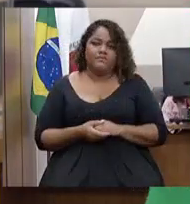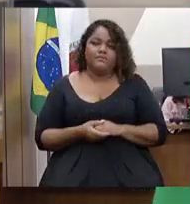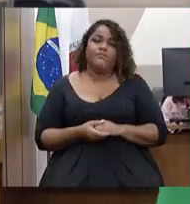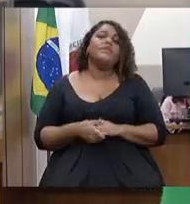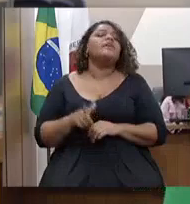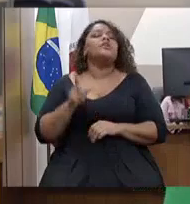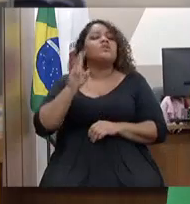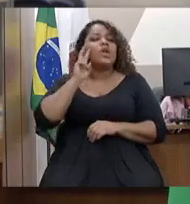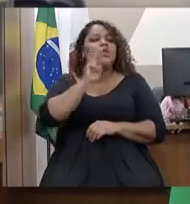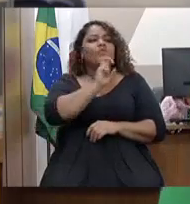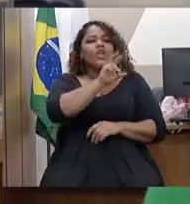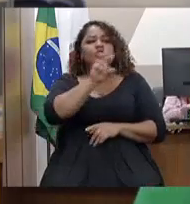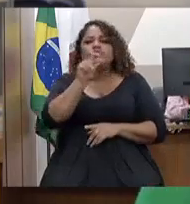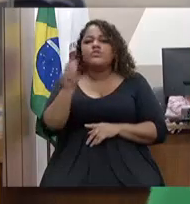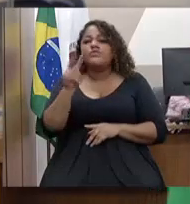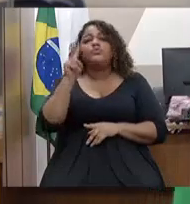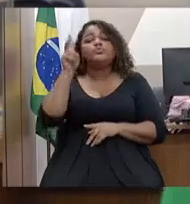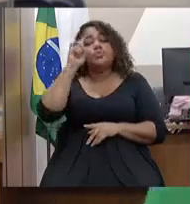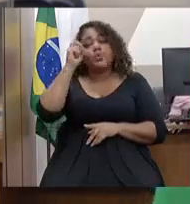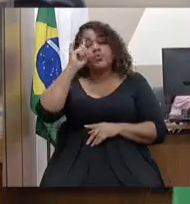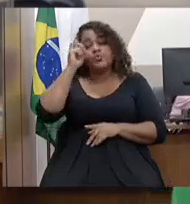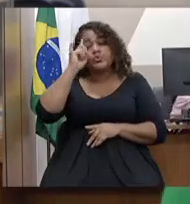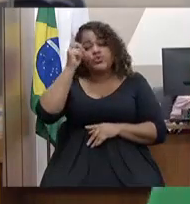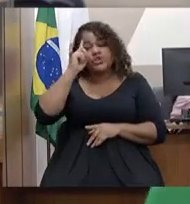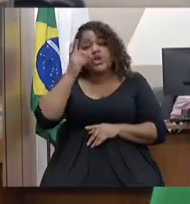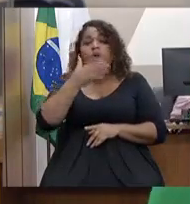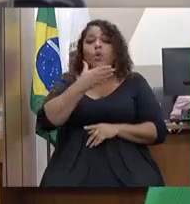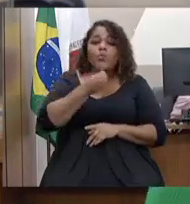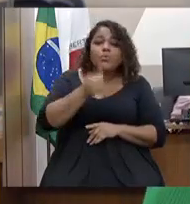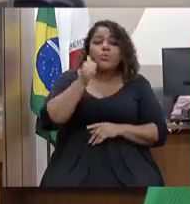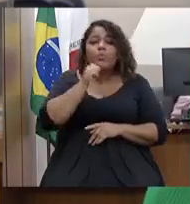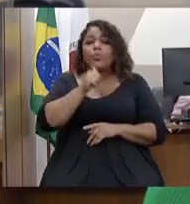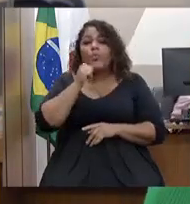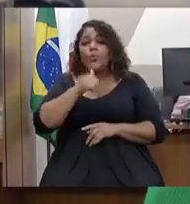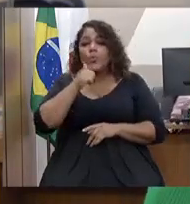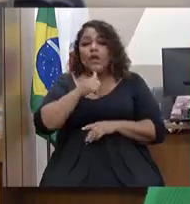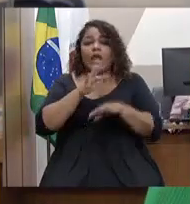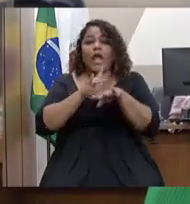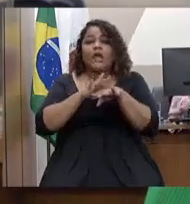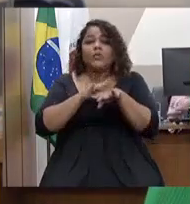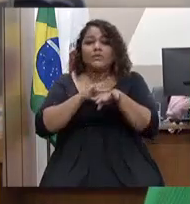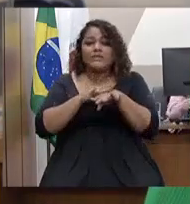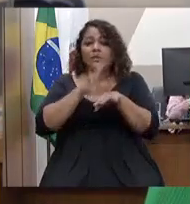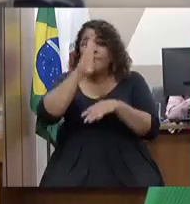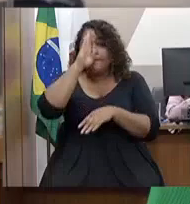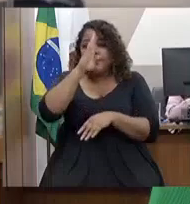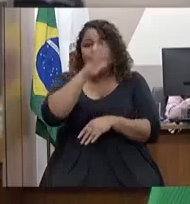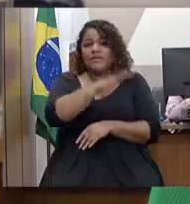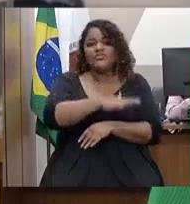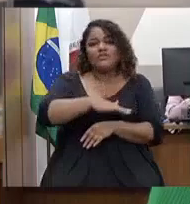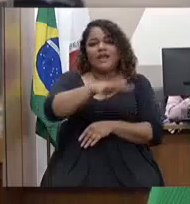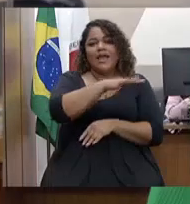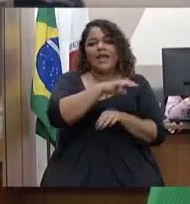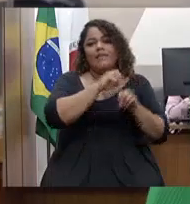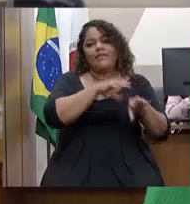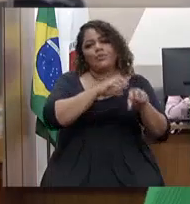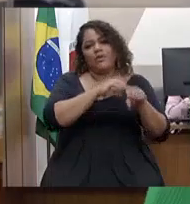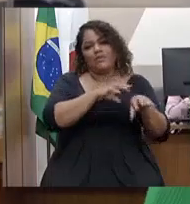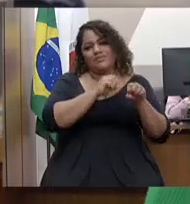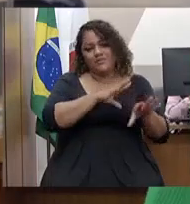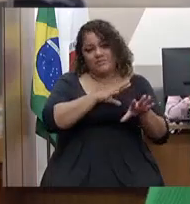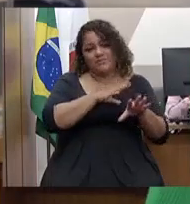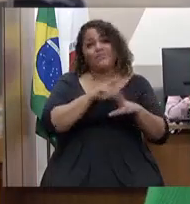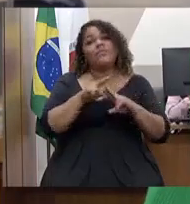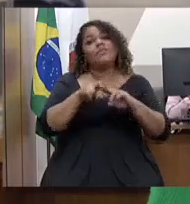e mulheres Trabalhadores adoecendo em especial na área da Educação e é por isso que eu trago